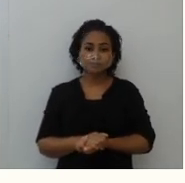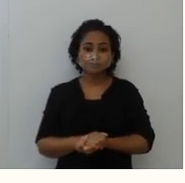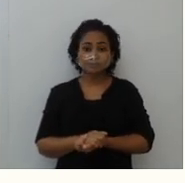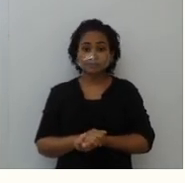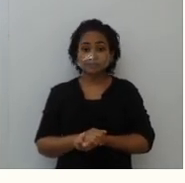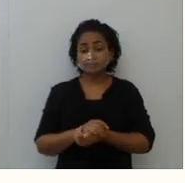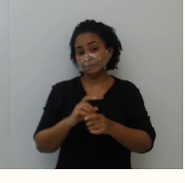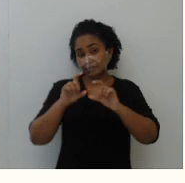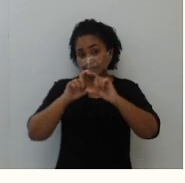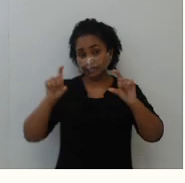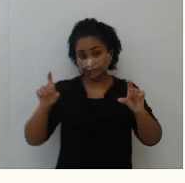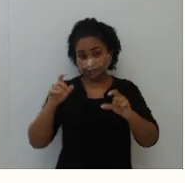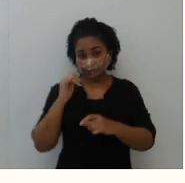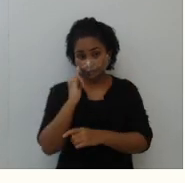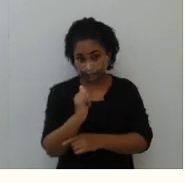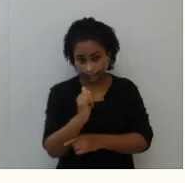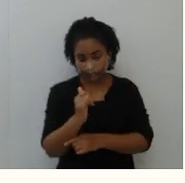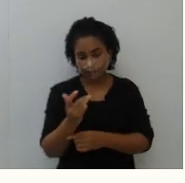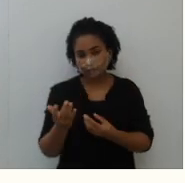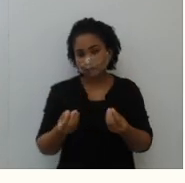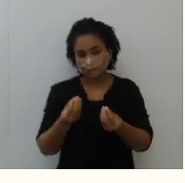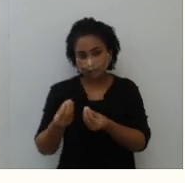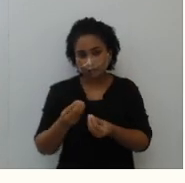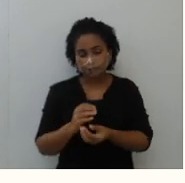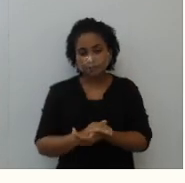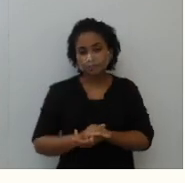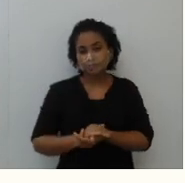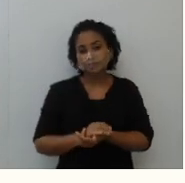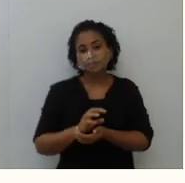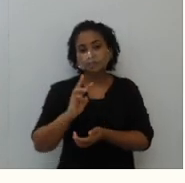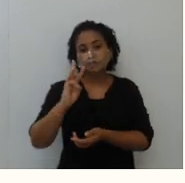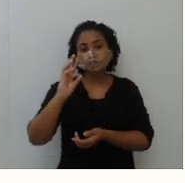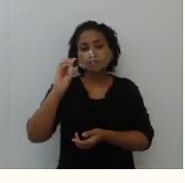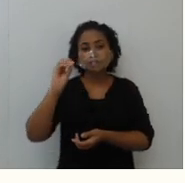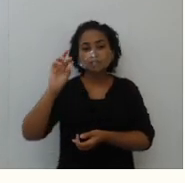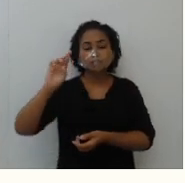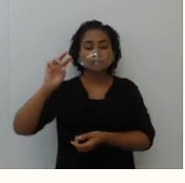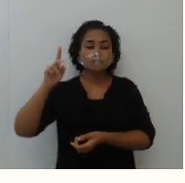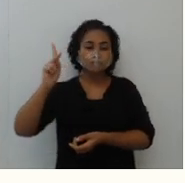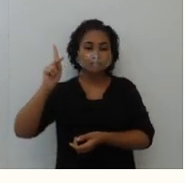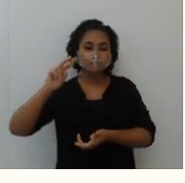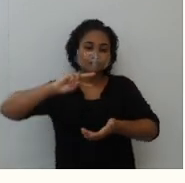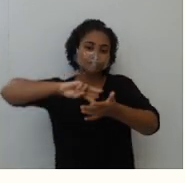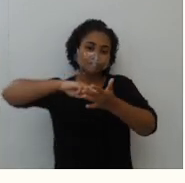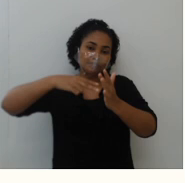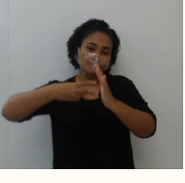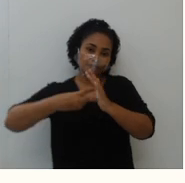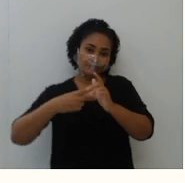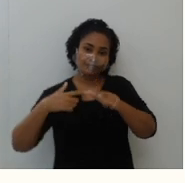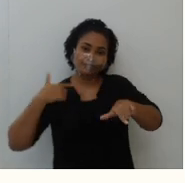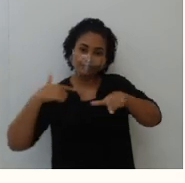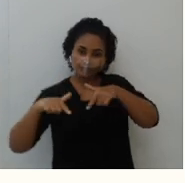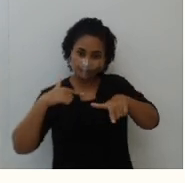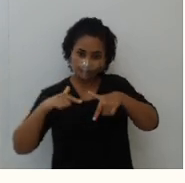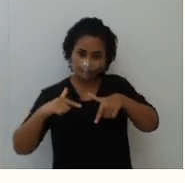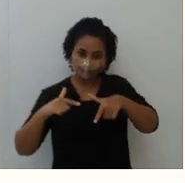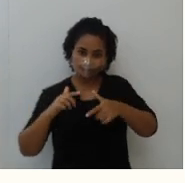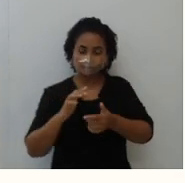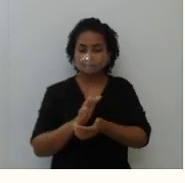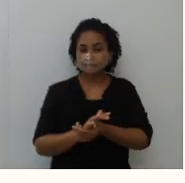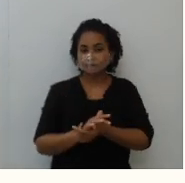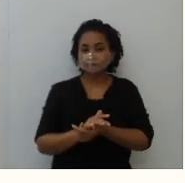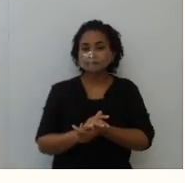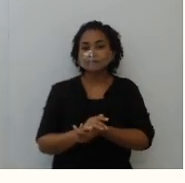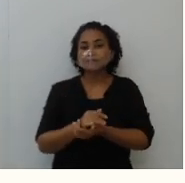afirmativo. Por exemplo, eu vou pegar o verbo work, trabalhar. Então, afirmativa. I work, you work.